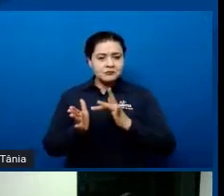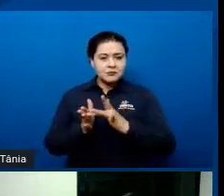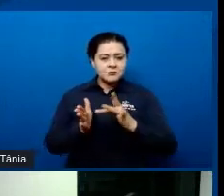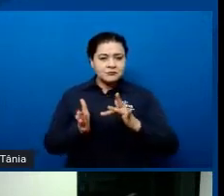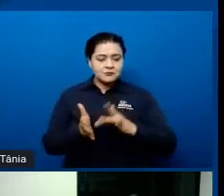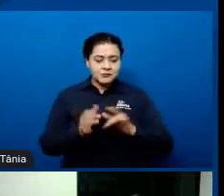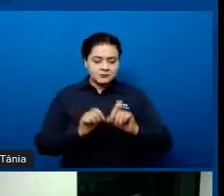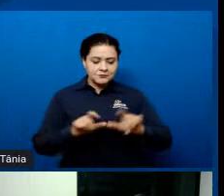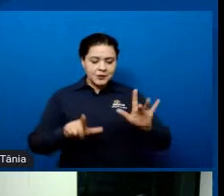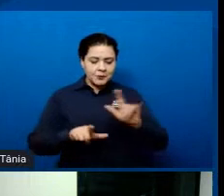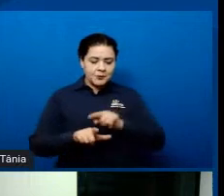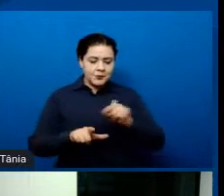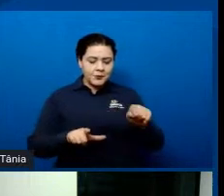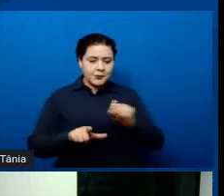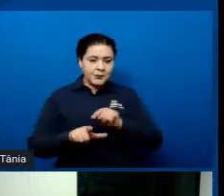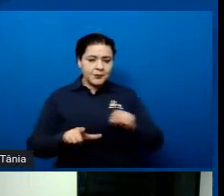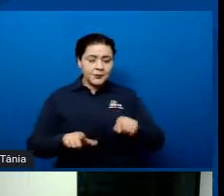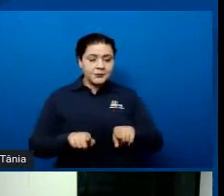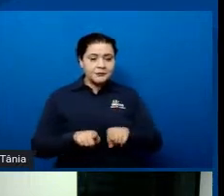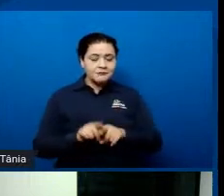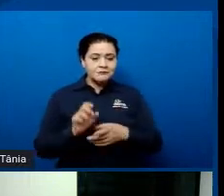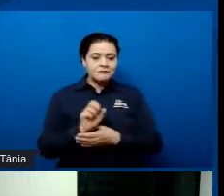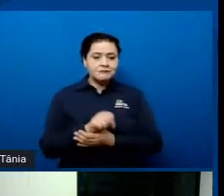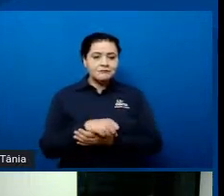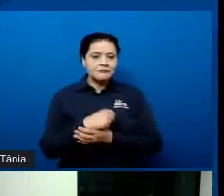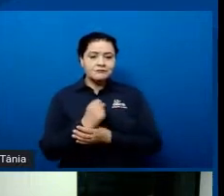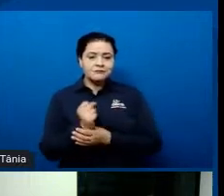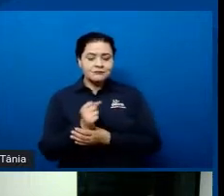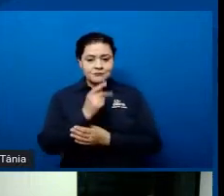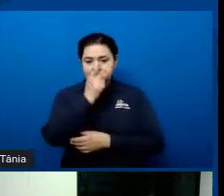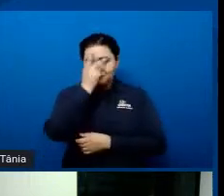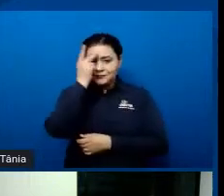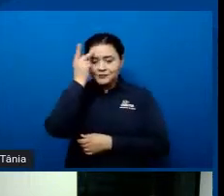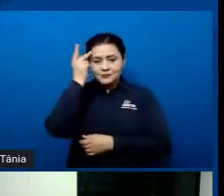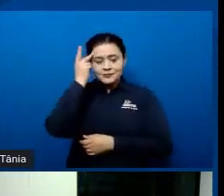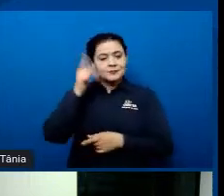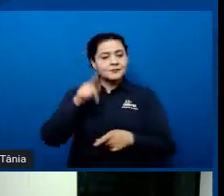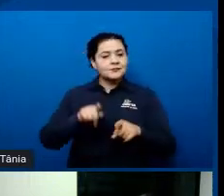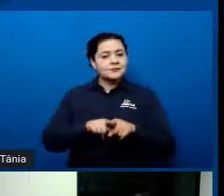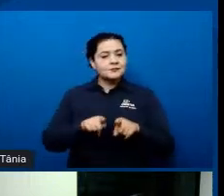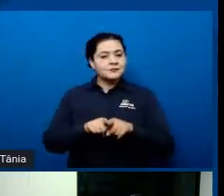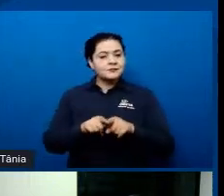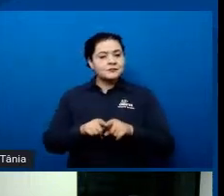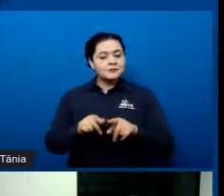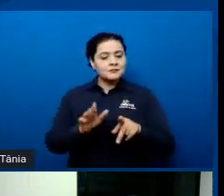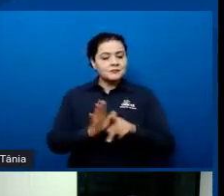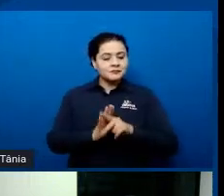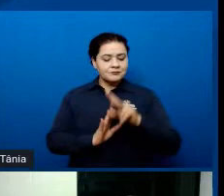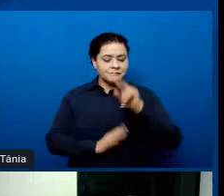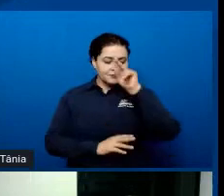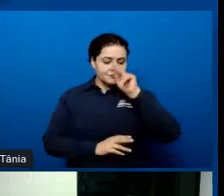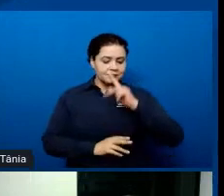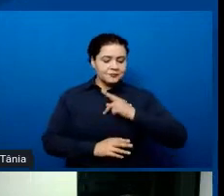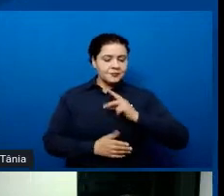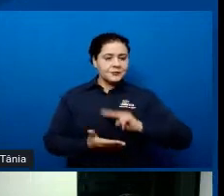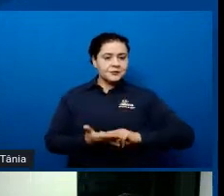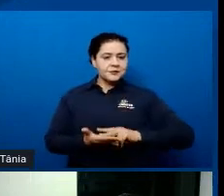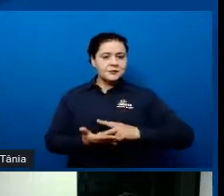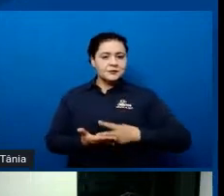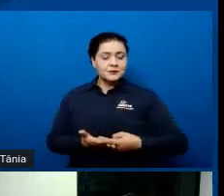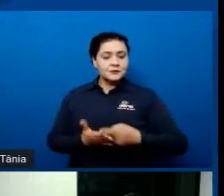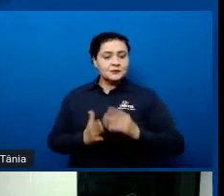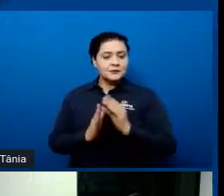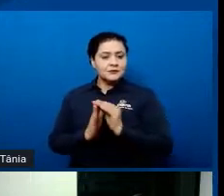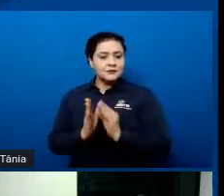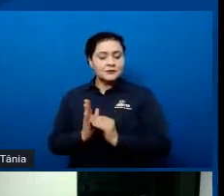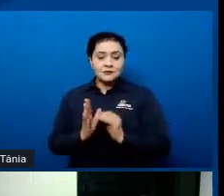do indivíduo, né, ou aquele ambiente que pode fazer uma autotradução, né, daquele